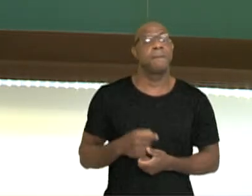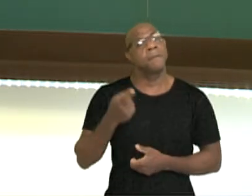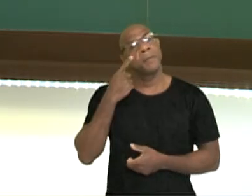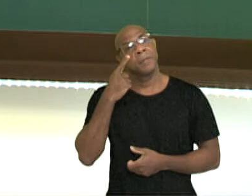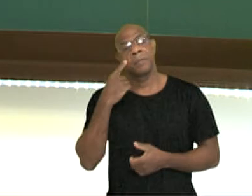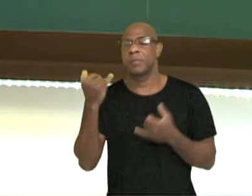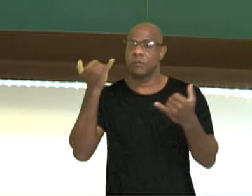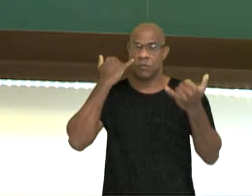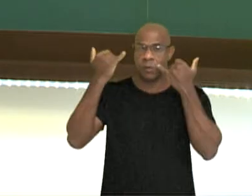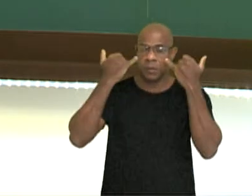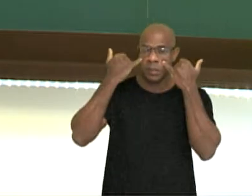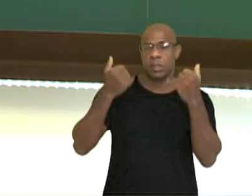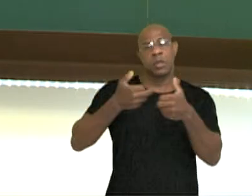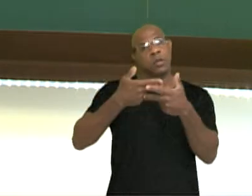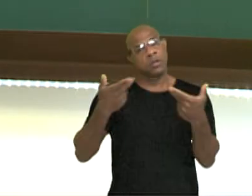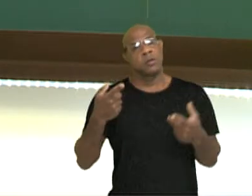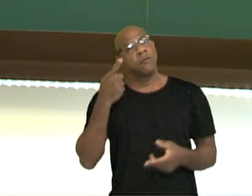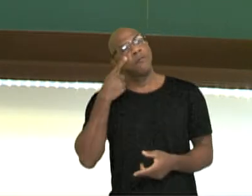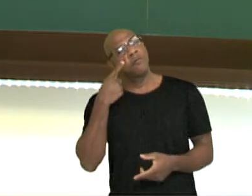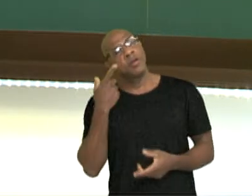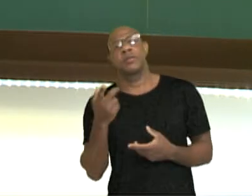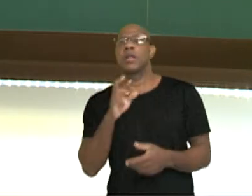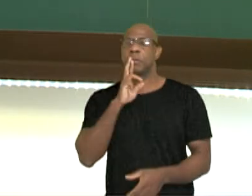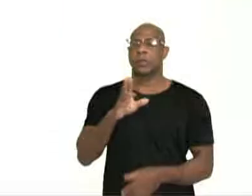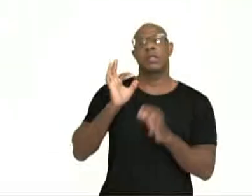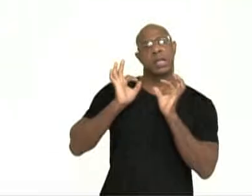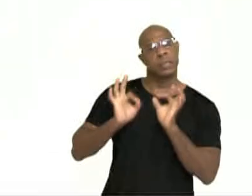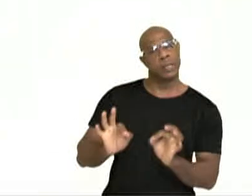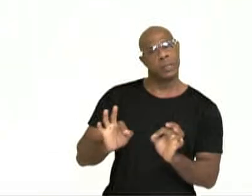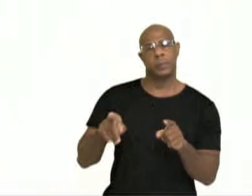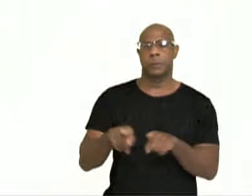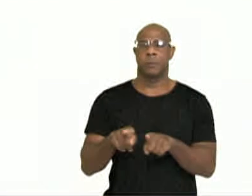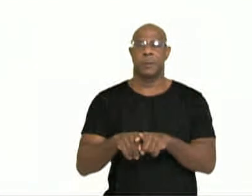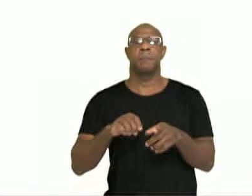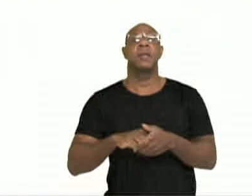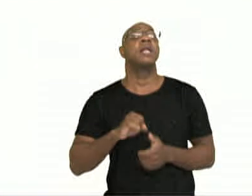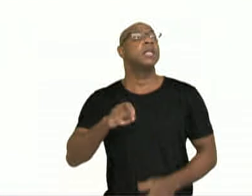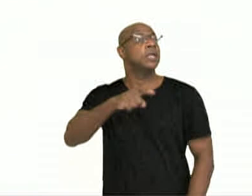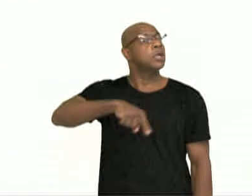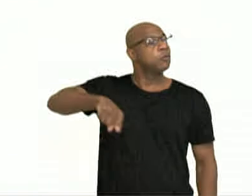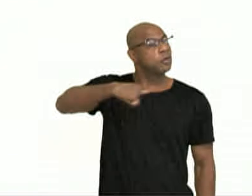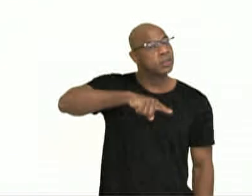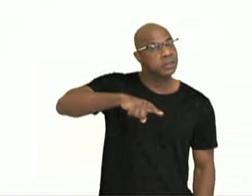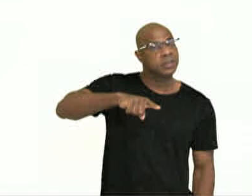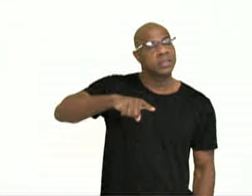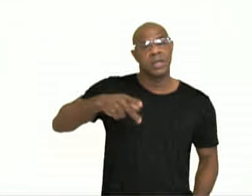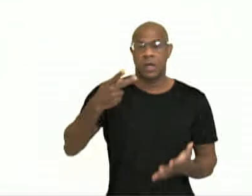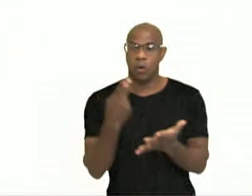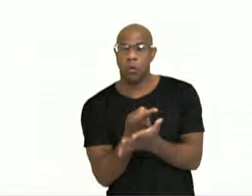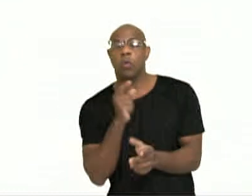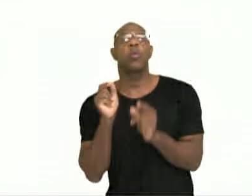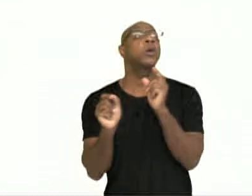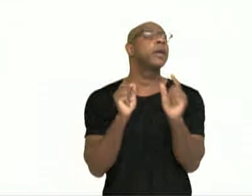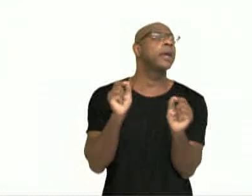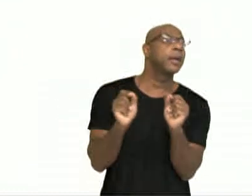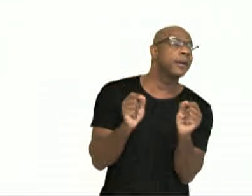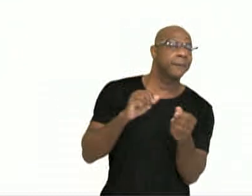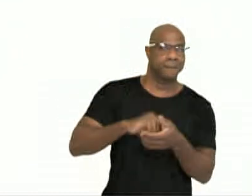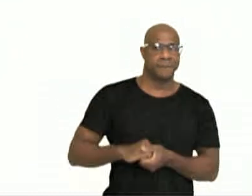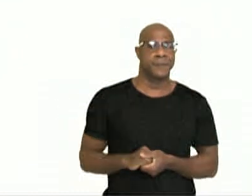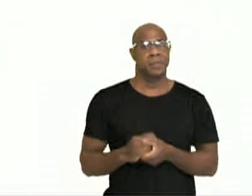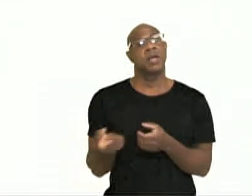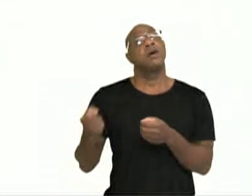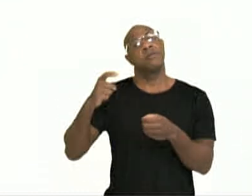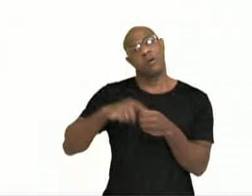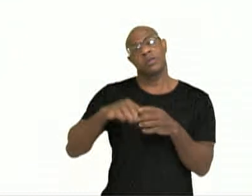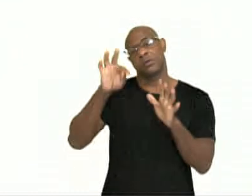suas informações, veja se as suas respostas estão certas, se você errou, por que você errou. Volta